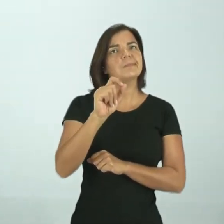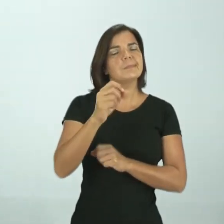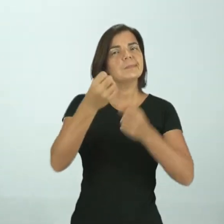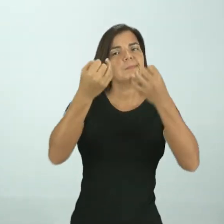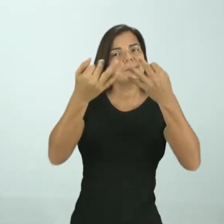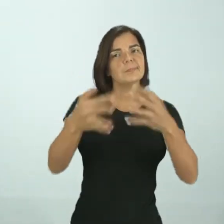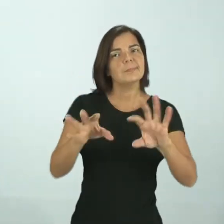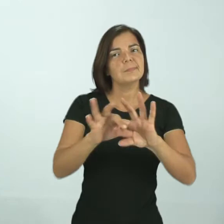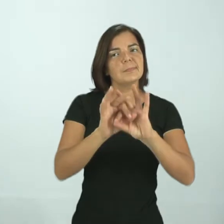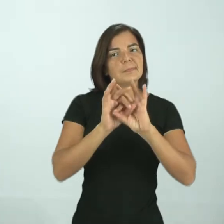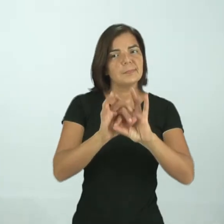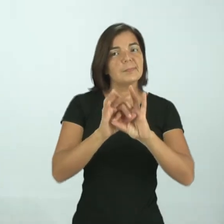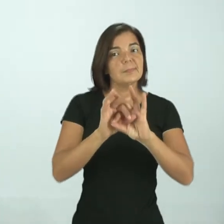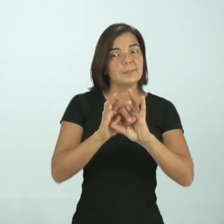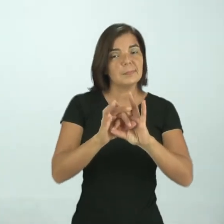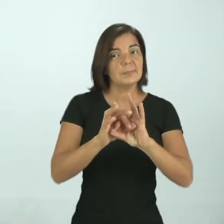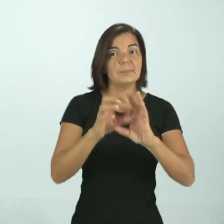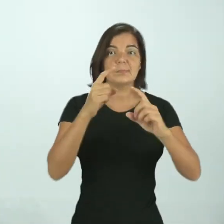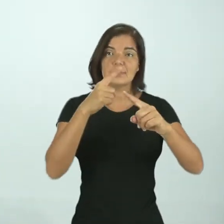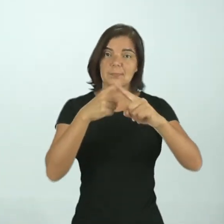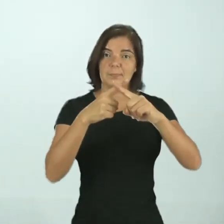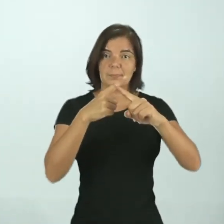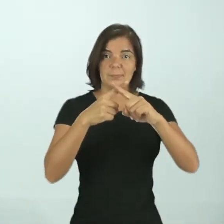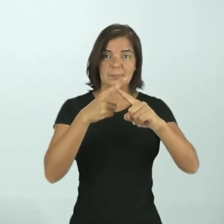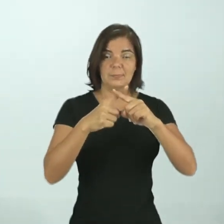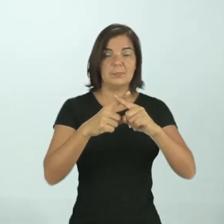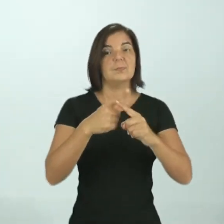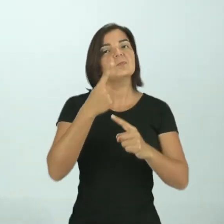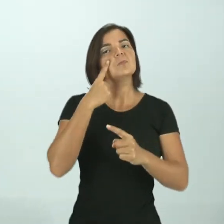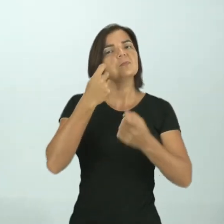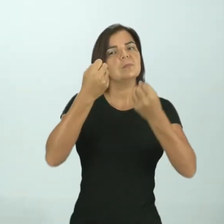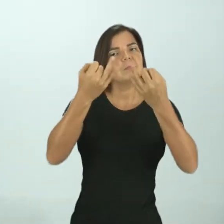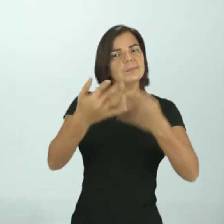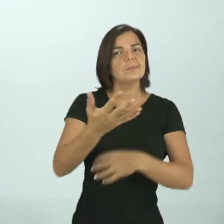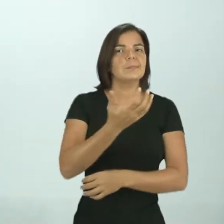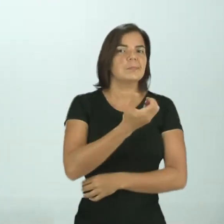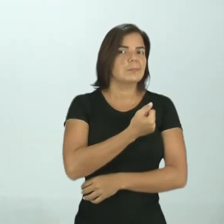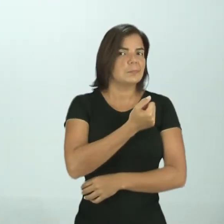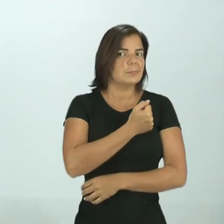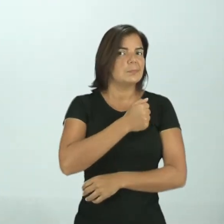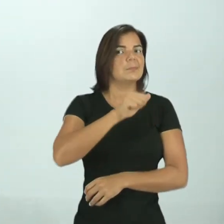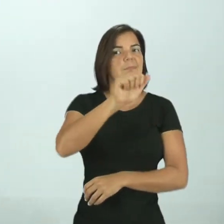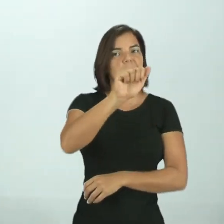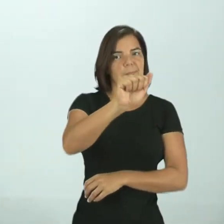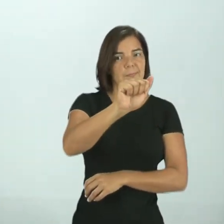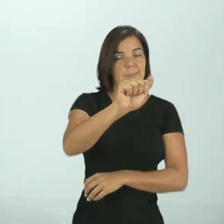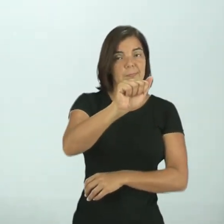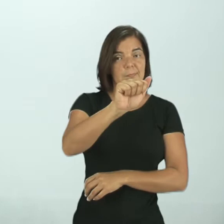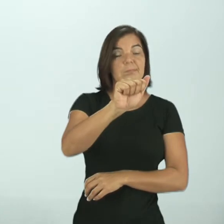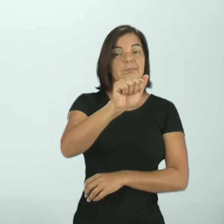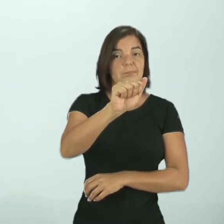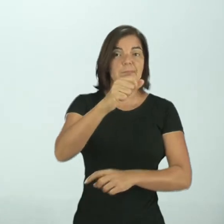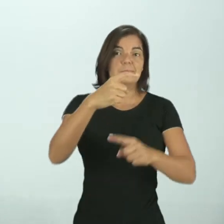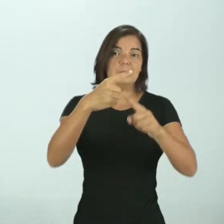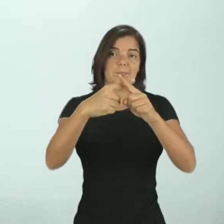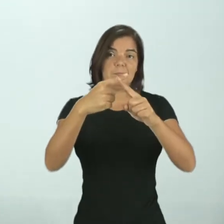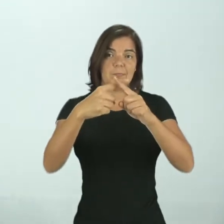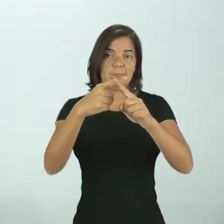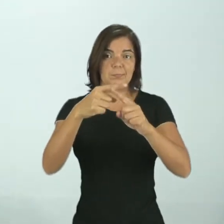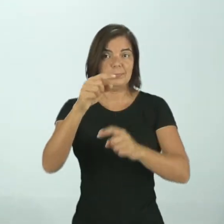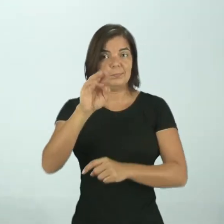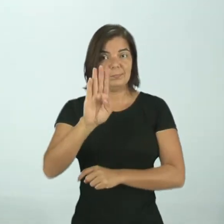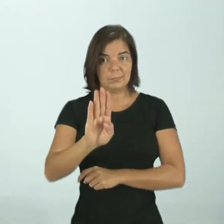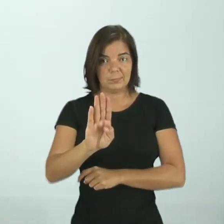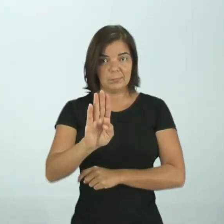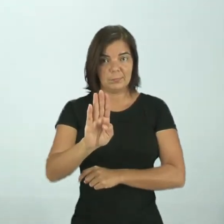conceito ligado à operação de multiplicação. Dizemos que o número natural A é múltiplo de um número natural